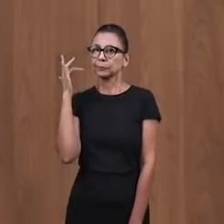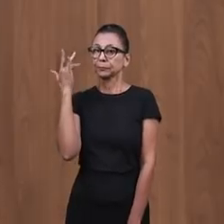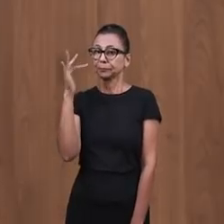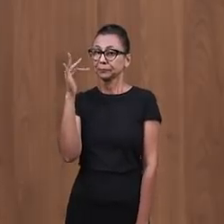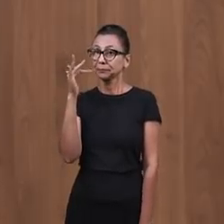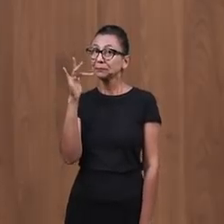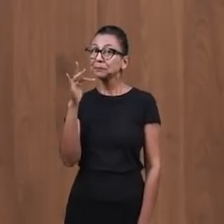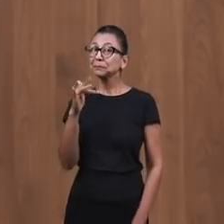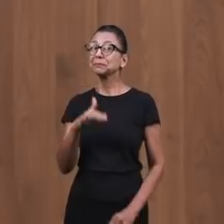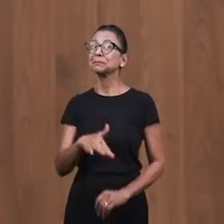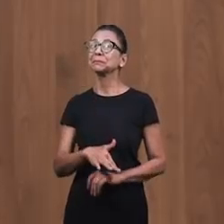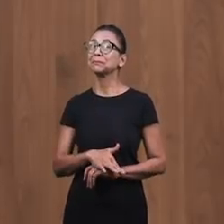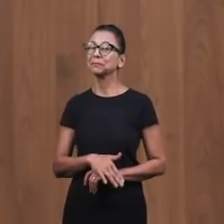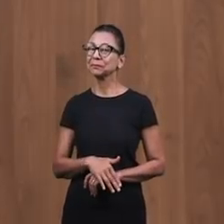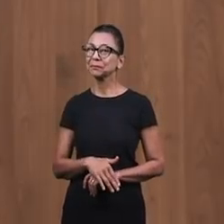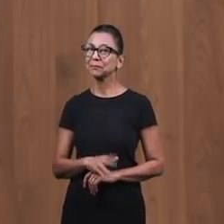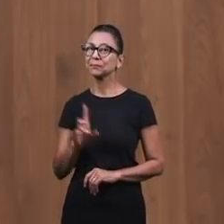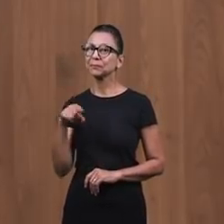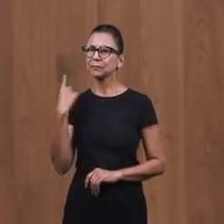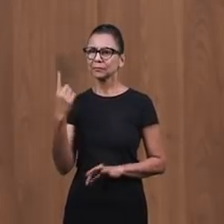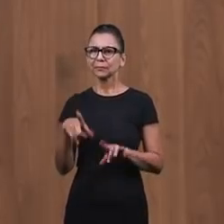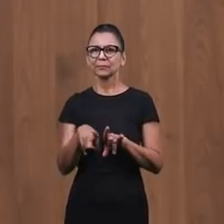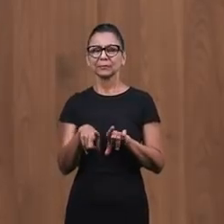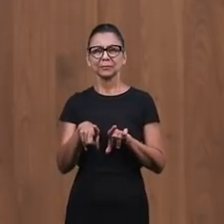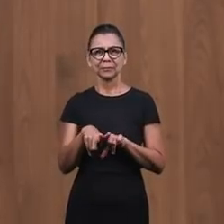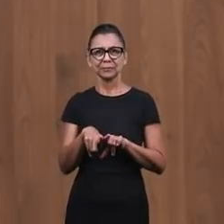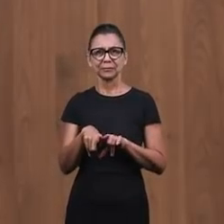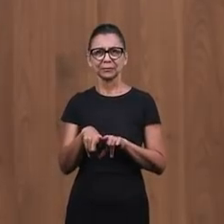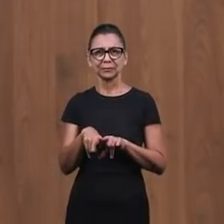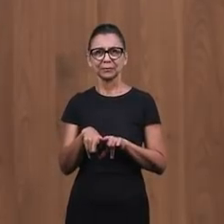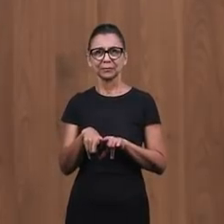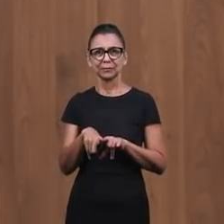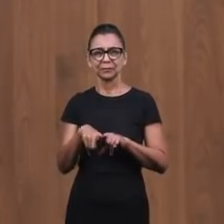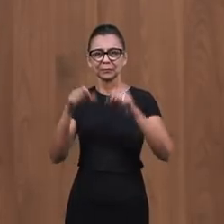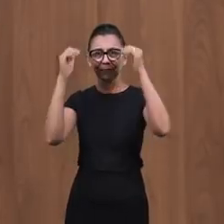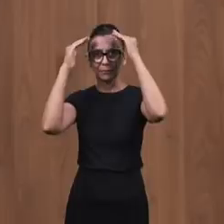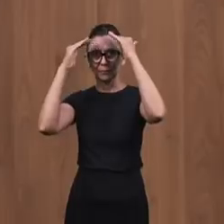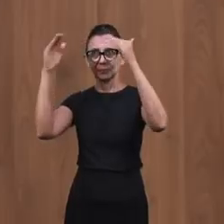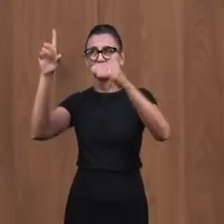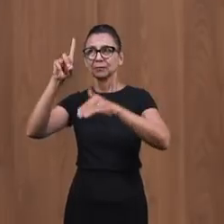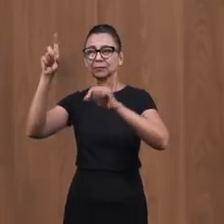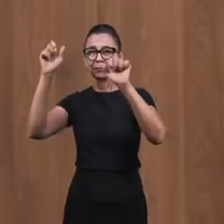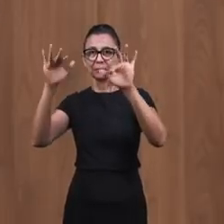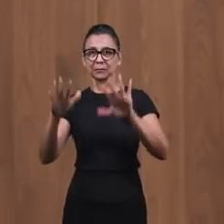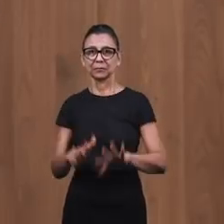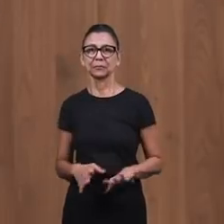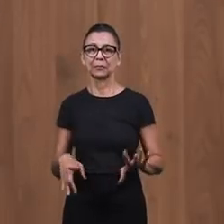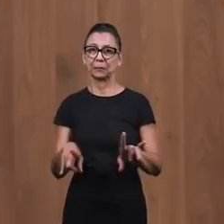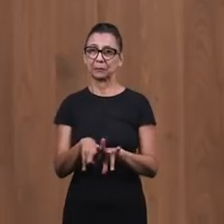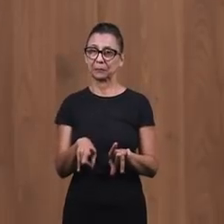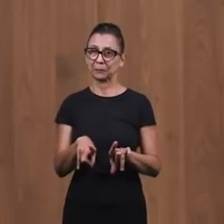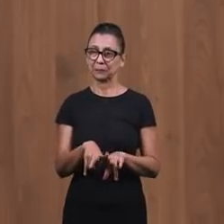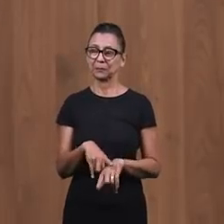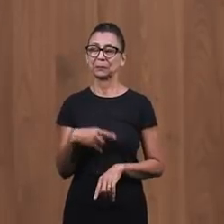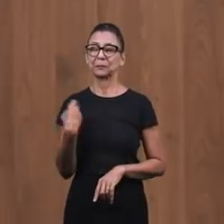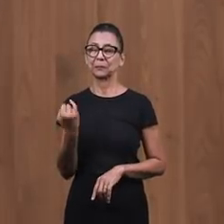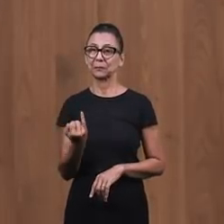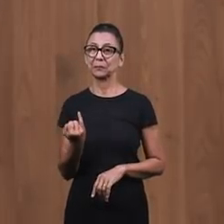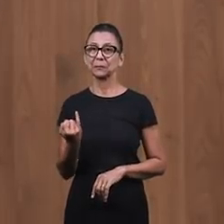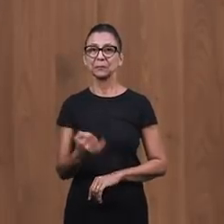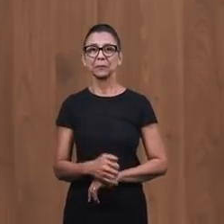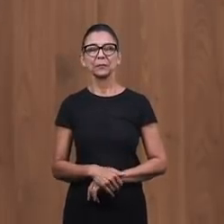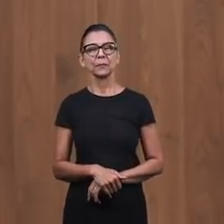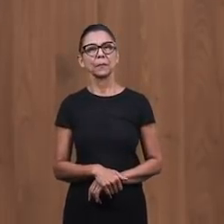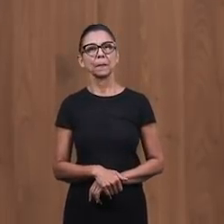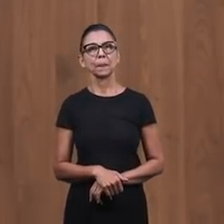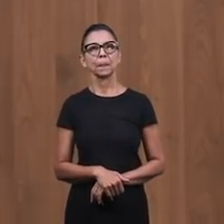se nós temermos a Deus, Ele nos abençoa em tudo. Outra lição desta aula para